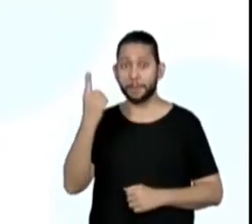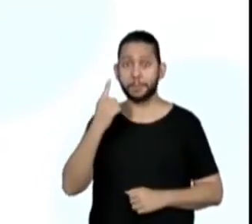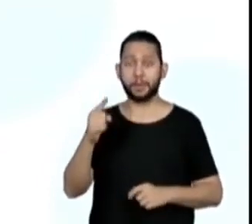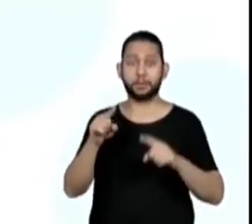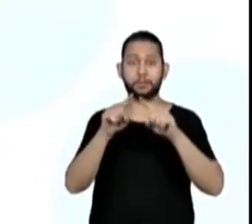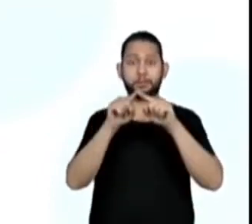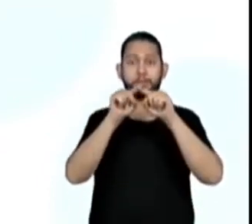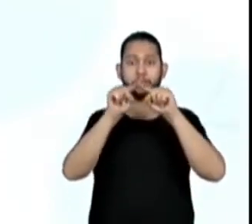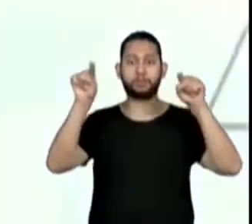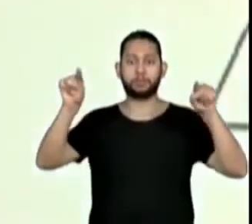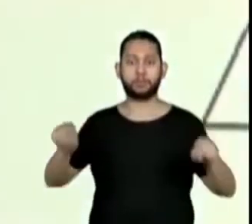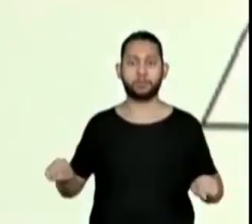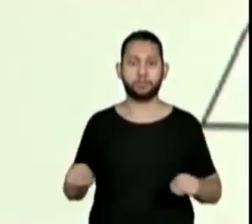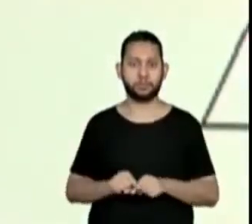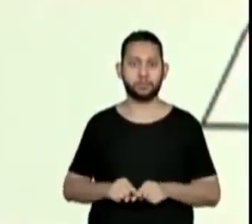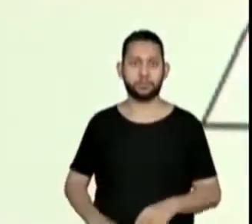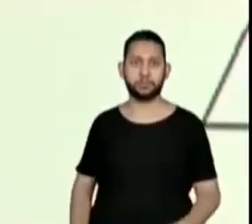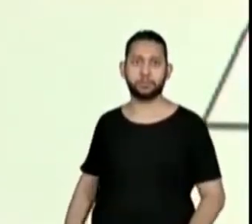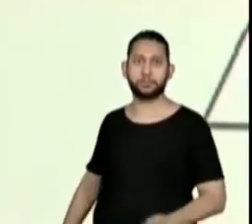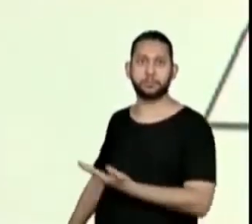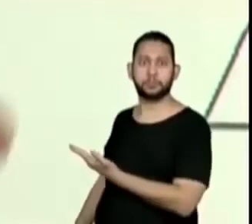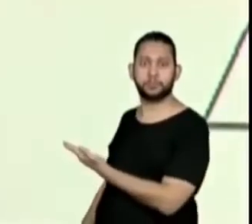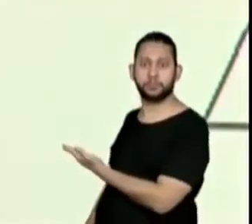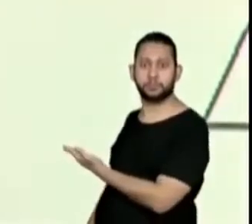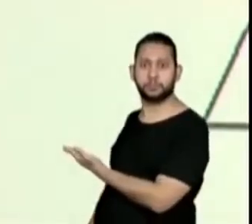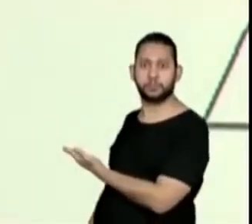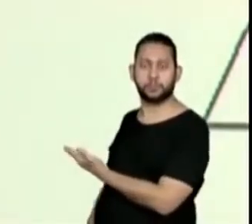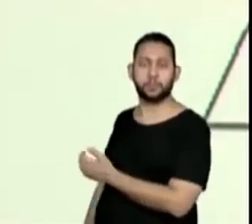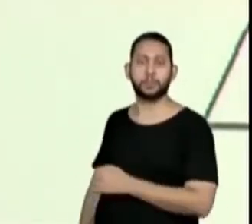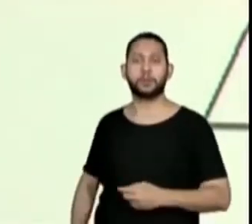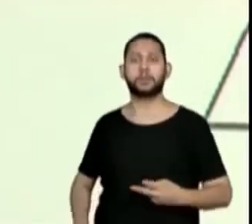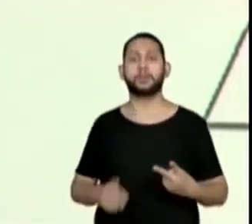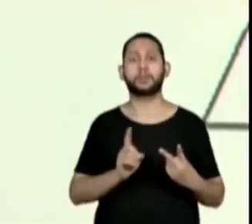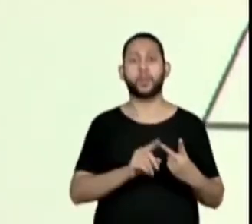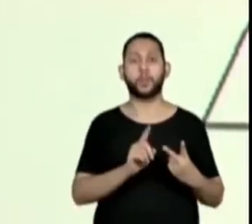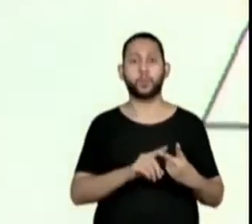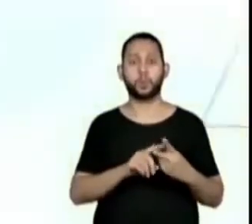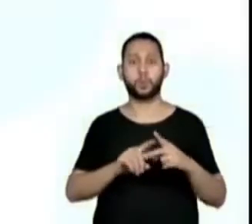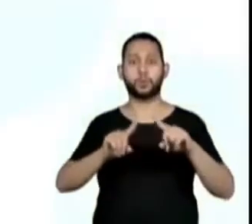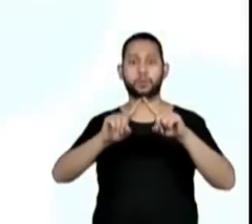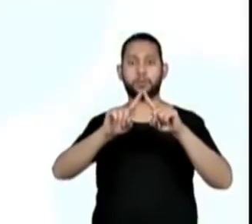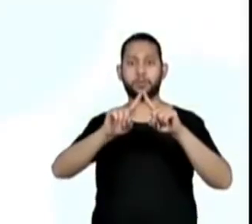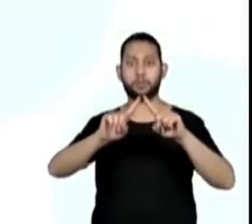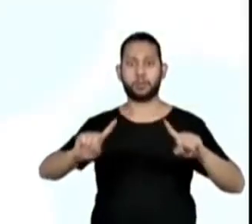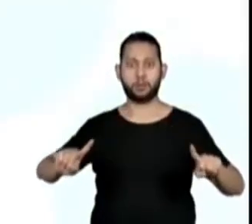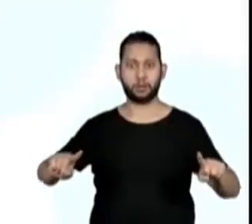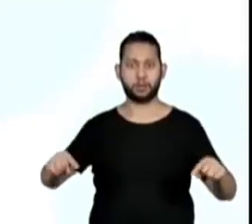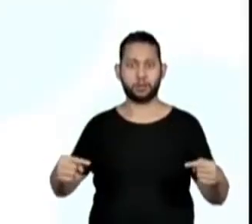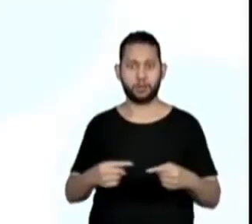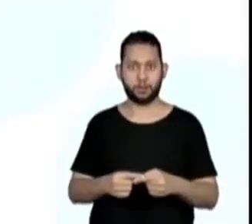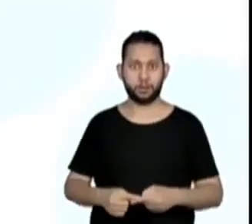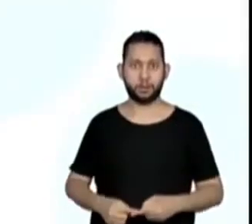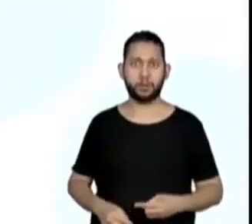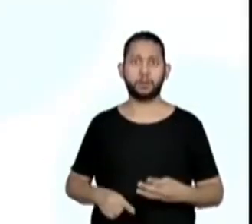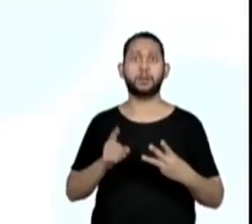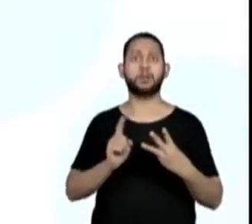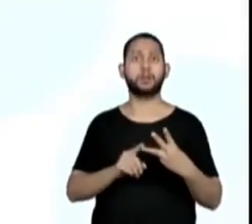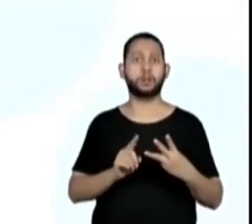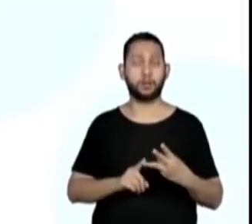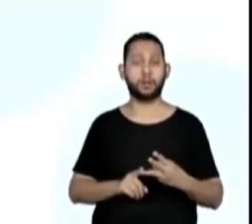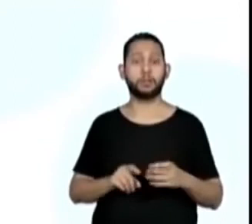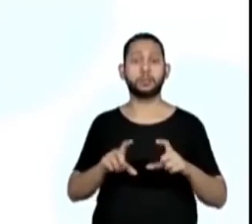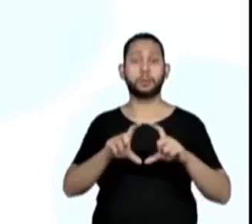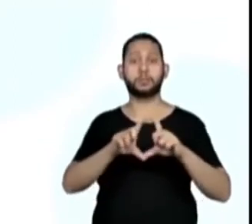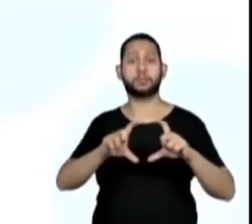ó, é um quadrado, a segunda é uma placa triangular... E a próxima era para ser retangular, turma, era para ser